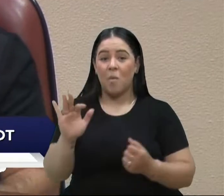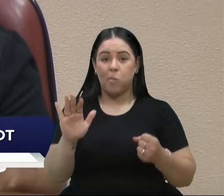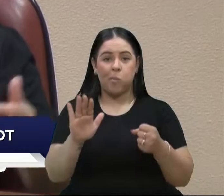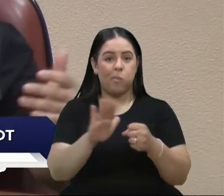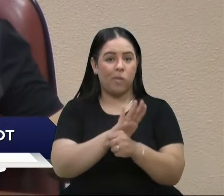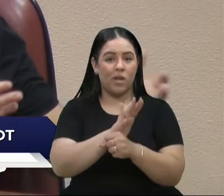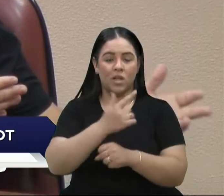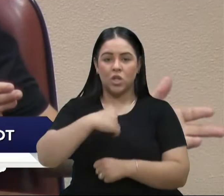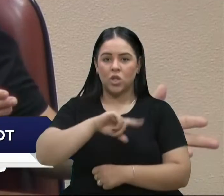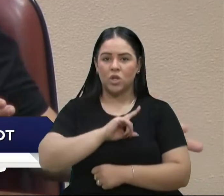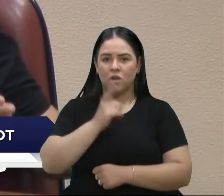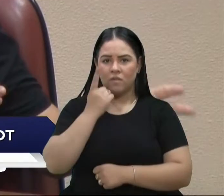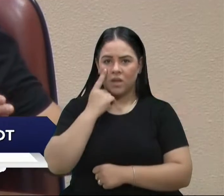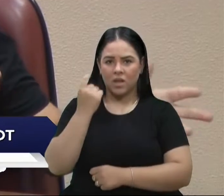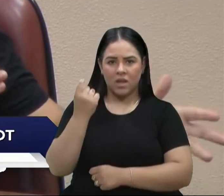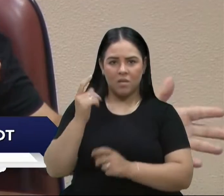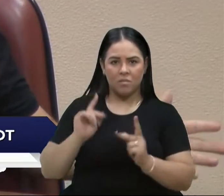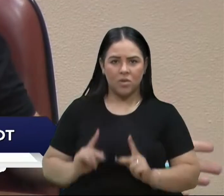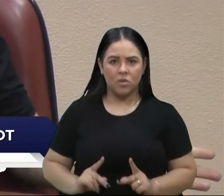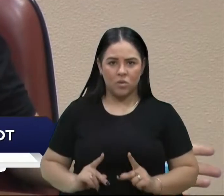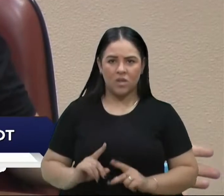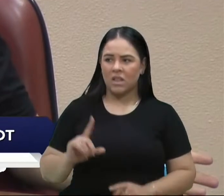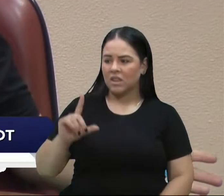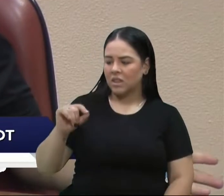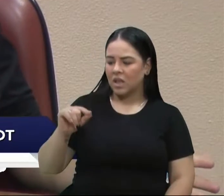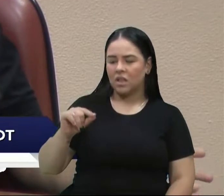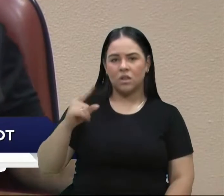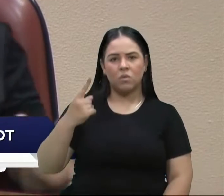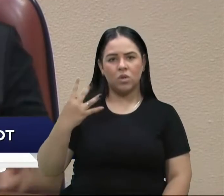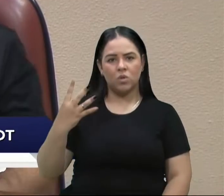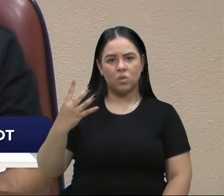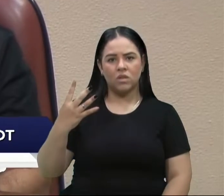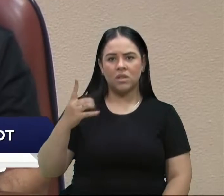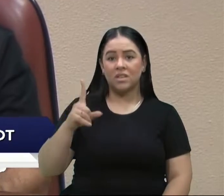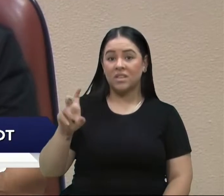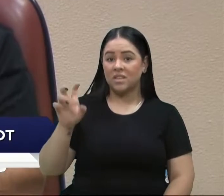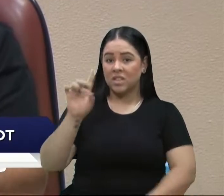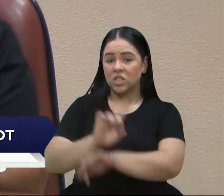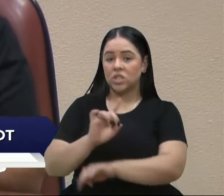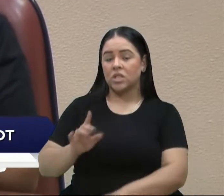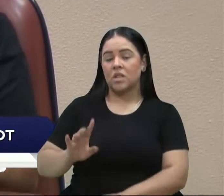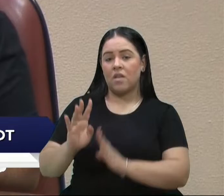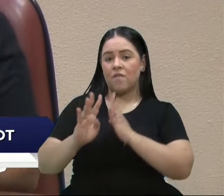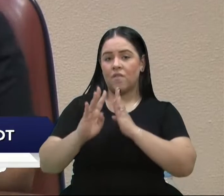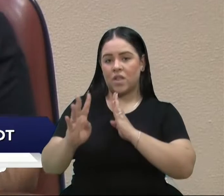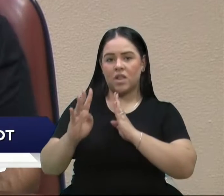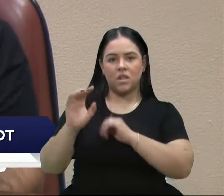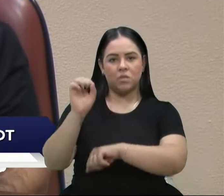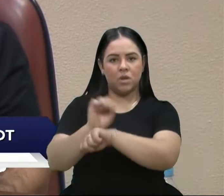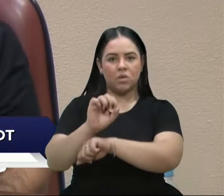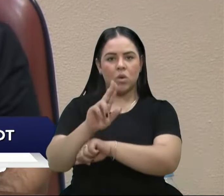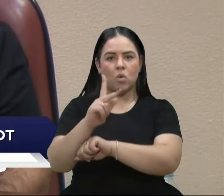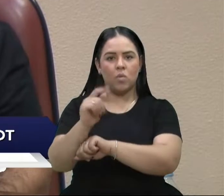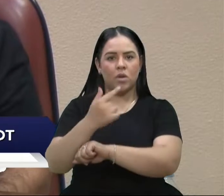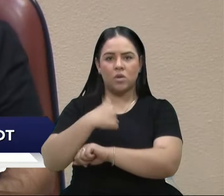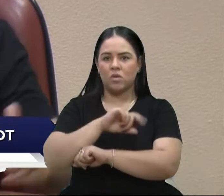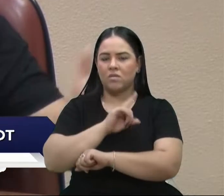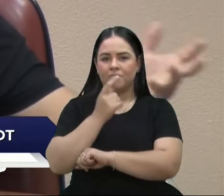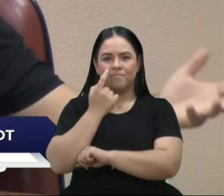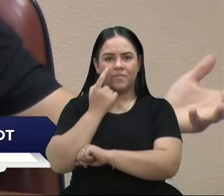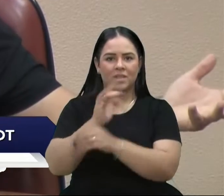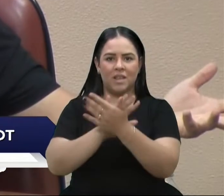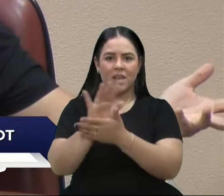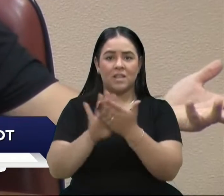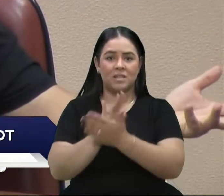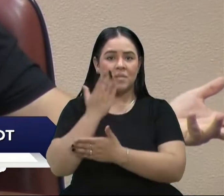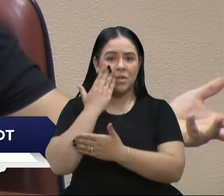a gente observa também que as pessoas estão ficando 10, 14, 15 dias nas UPAs aqui de Caxias, e a gente não vê saída, né, sendo que o